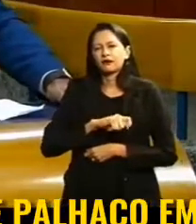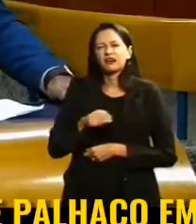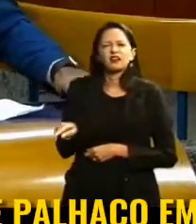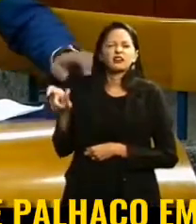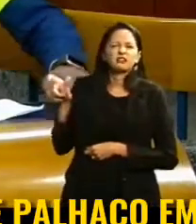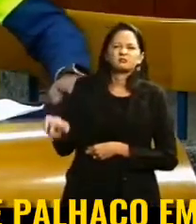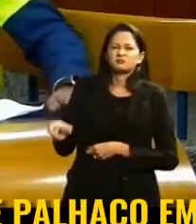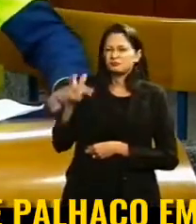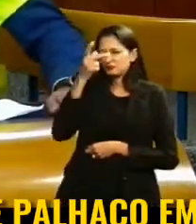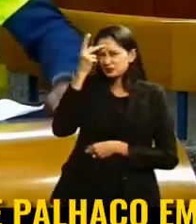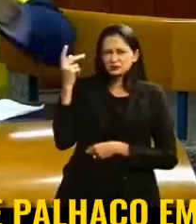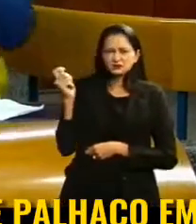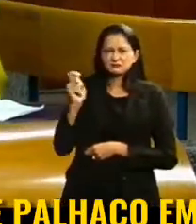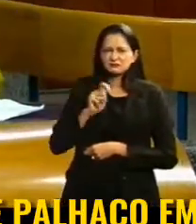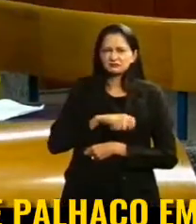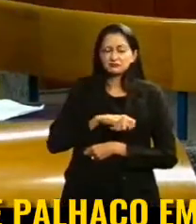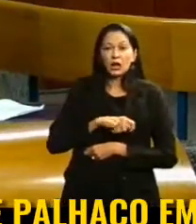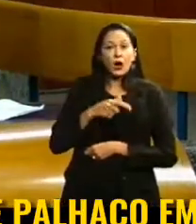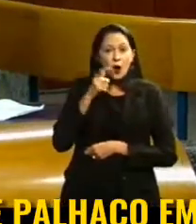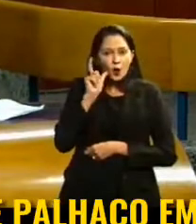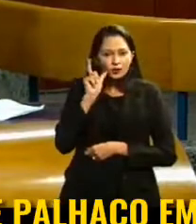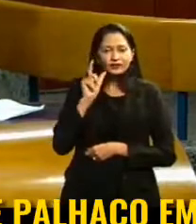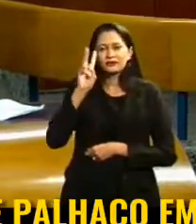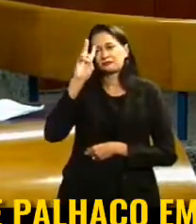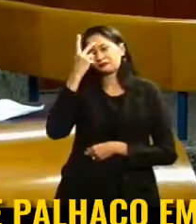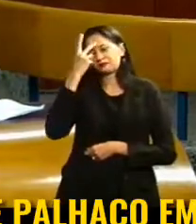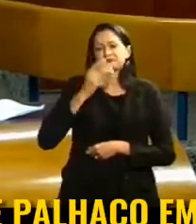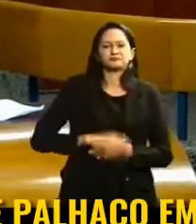reciclável, ontem sabe o que ele falou na emissora de televisão?